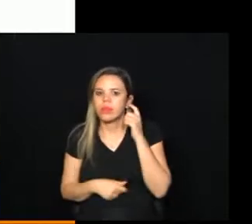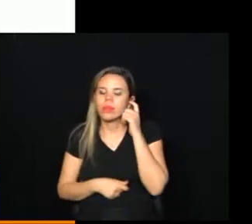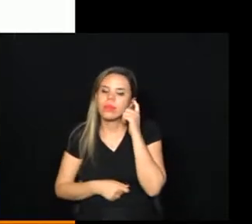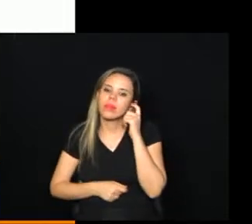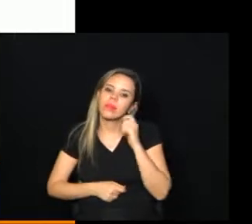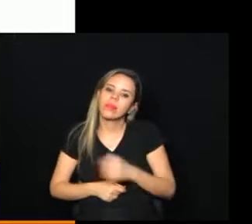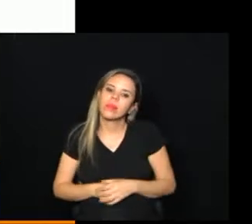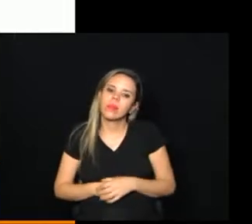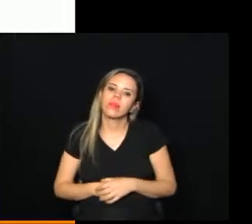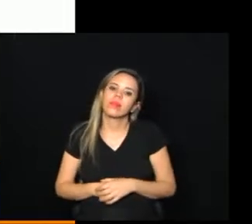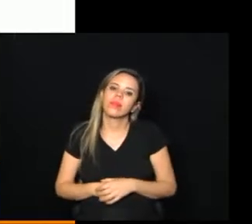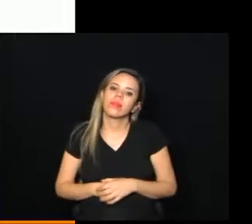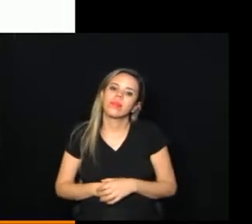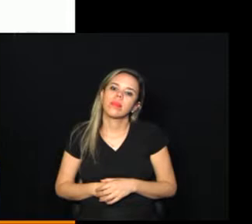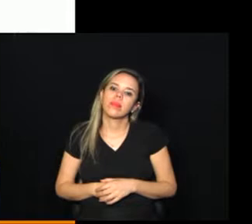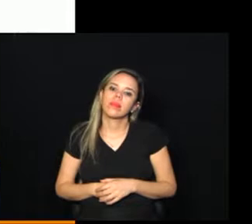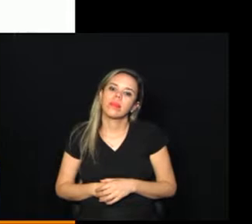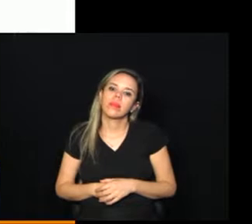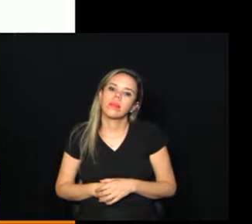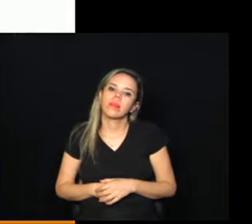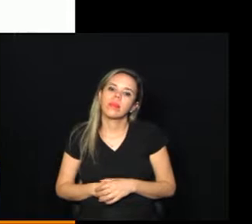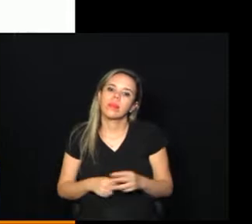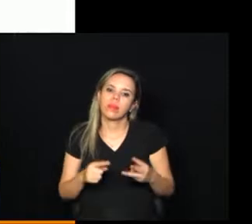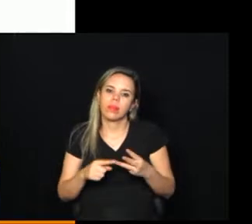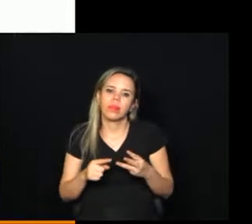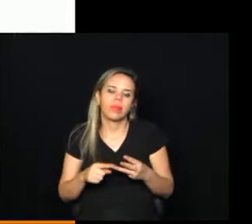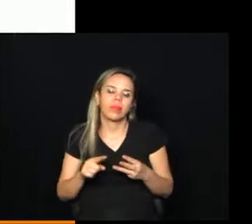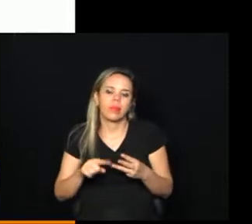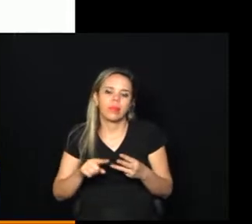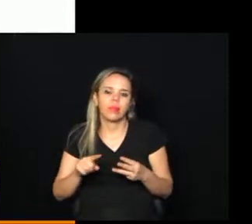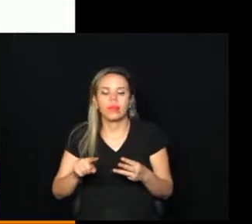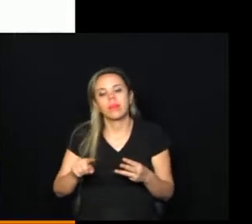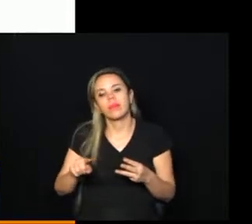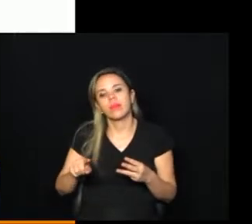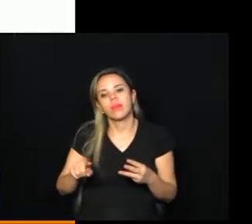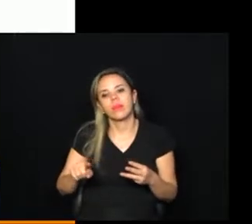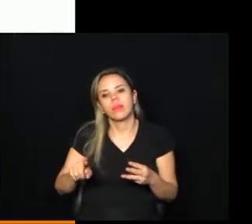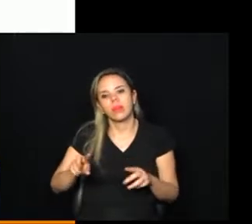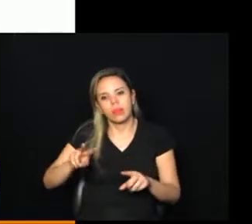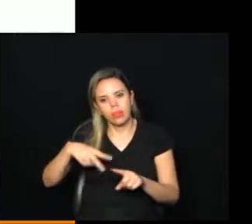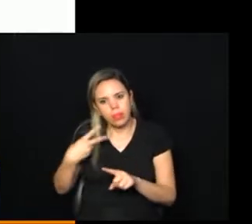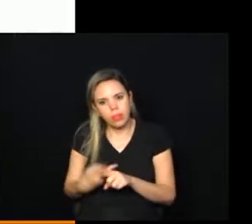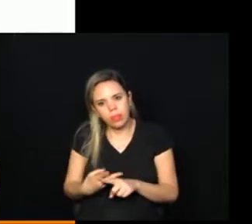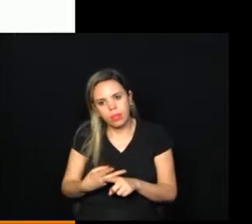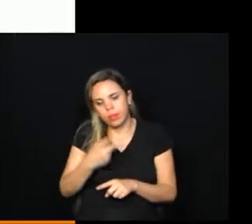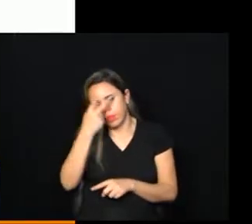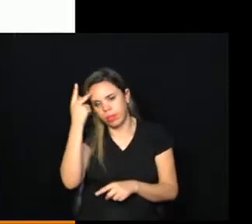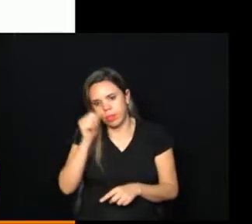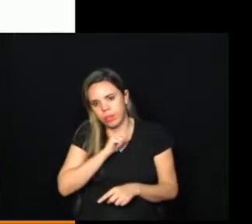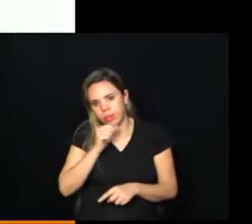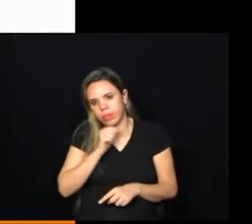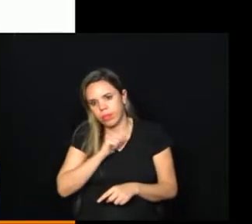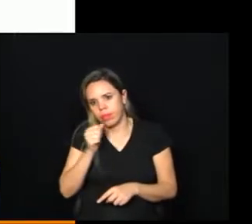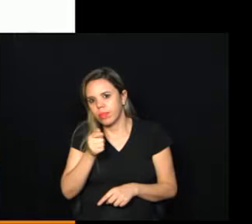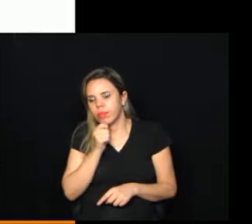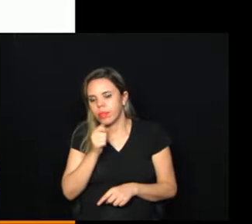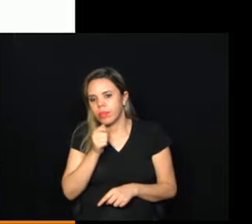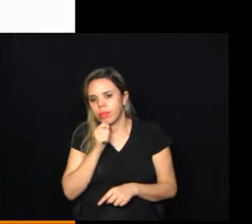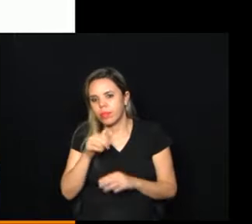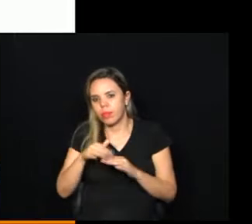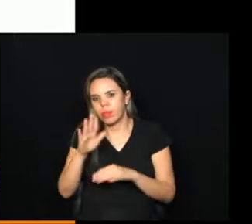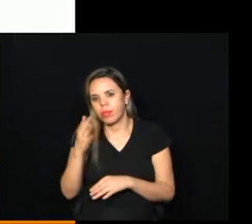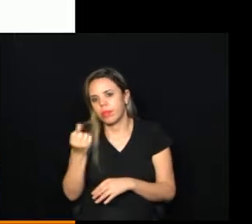610.417 pessoas. E com aquela dose adicional, que é aquela dose de reforço para os idosos, Por enquanto, acima